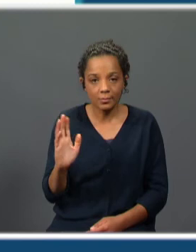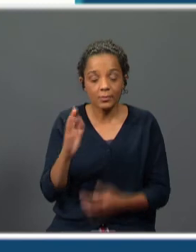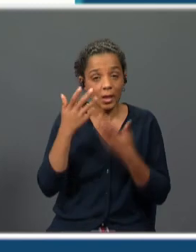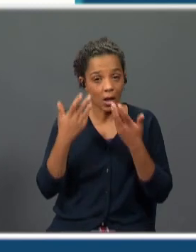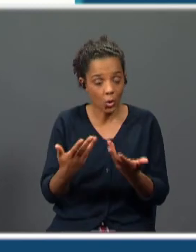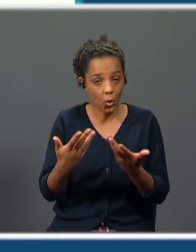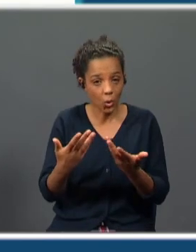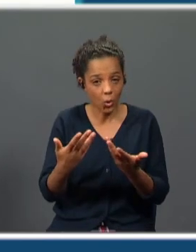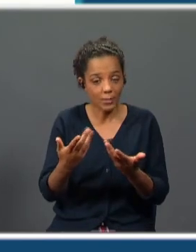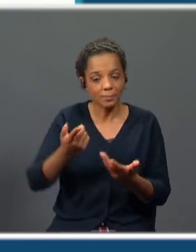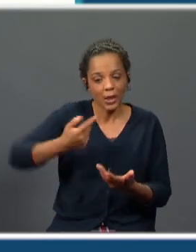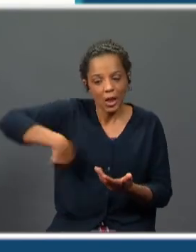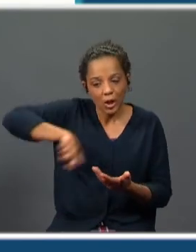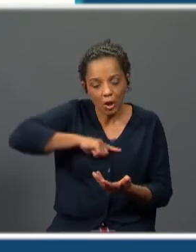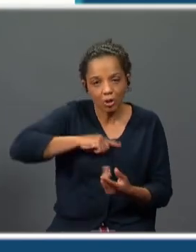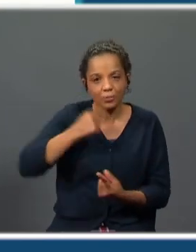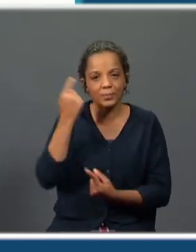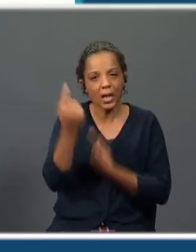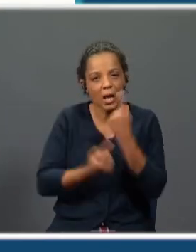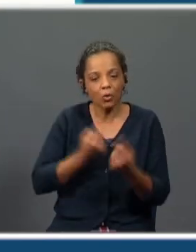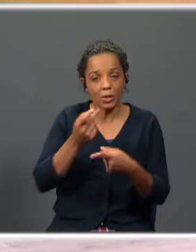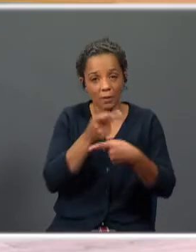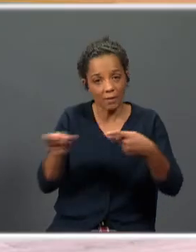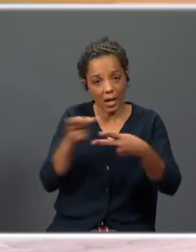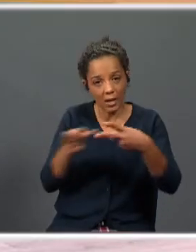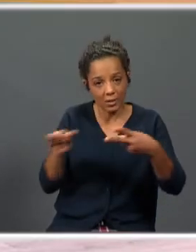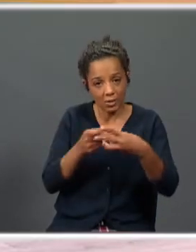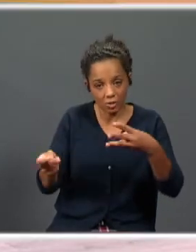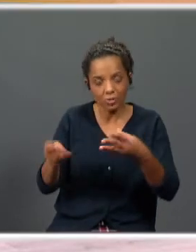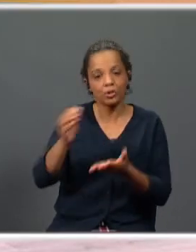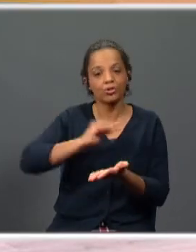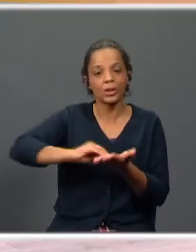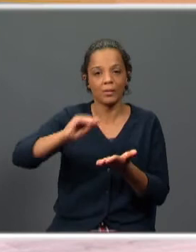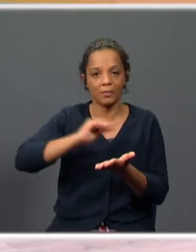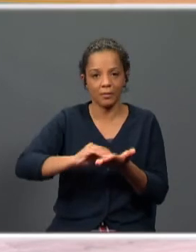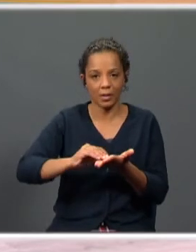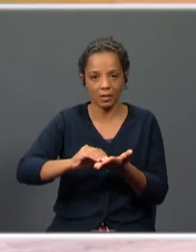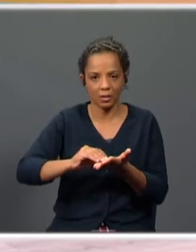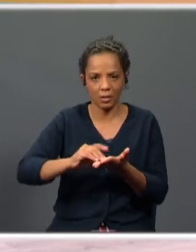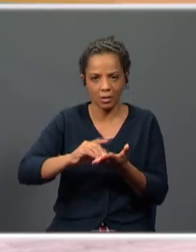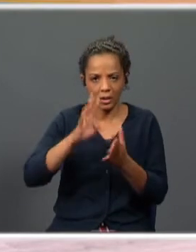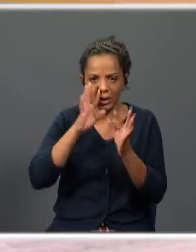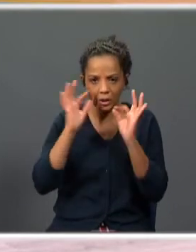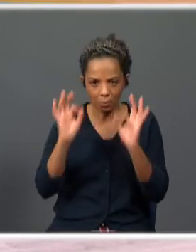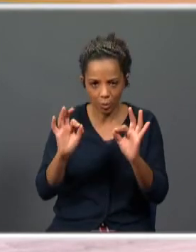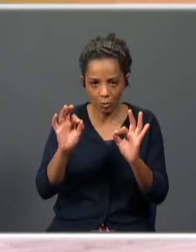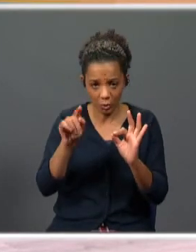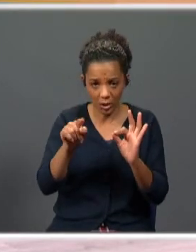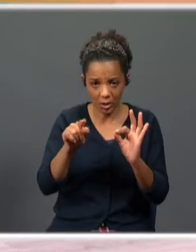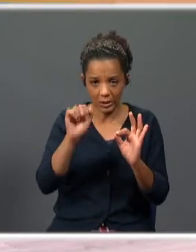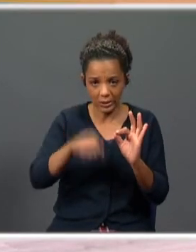Agora vamos escrever algumas frases. Estás pronto aí desse lado?